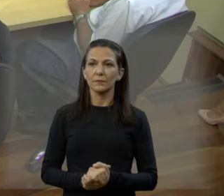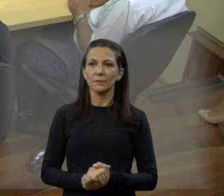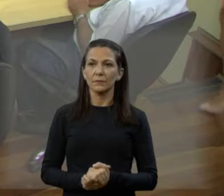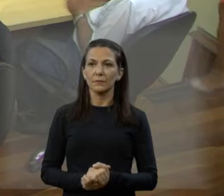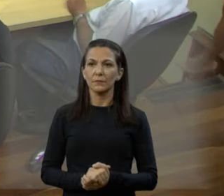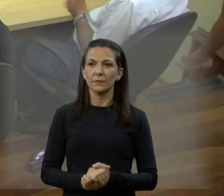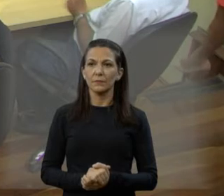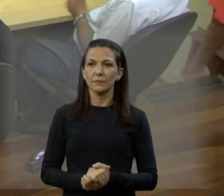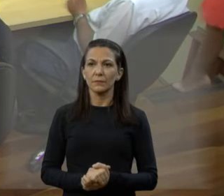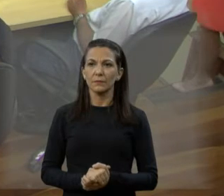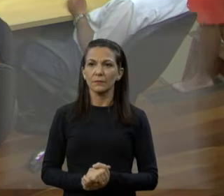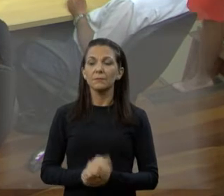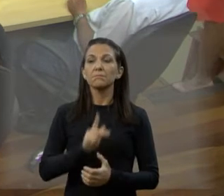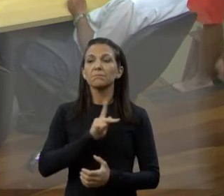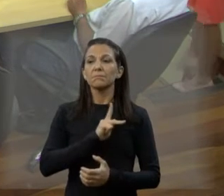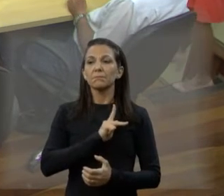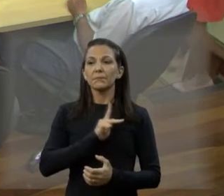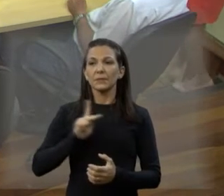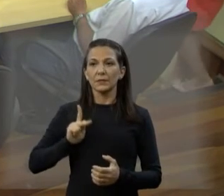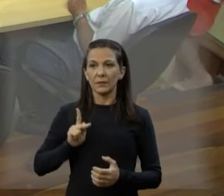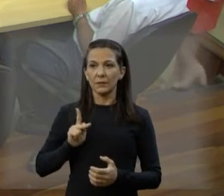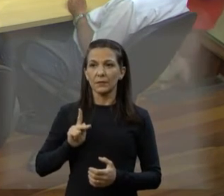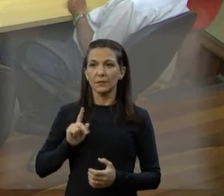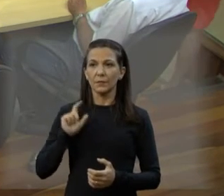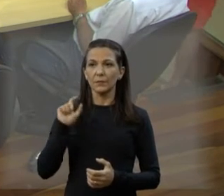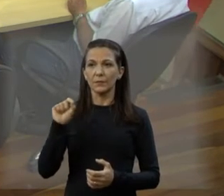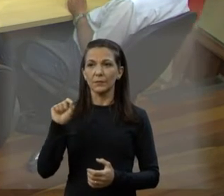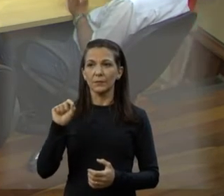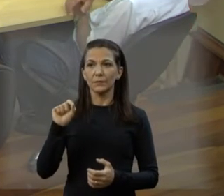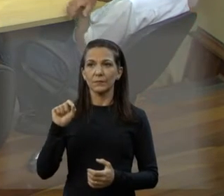o e depois na verdade